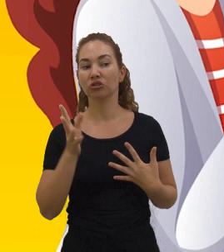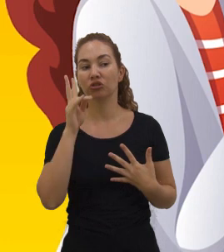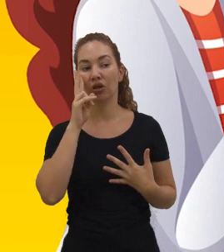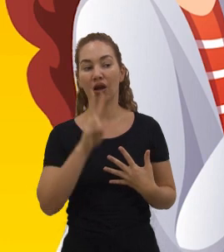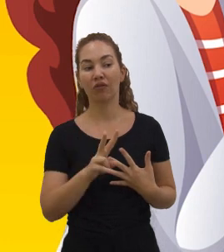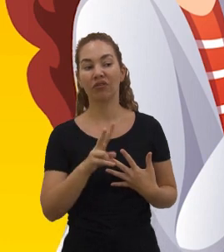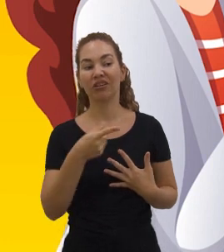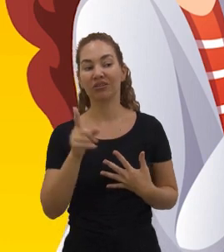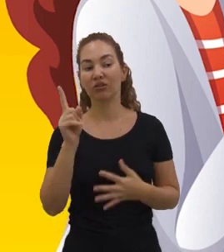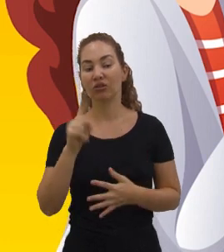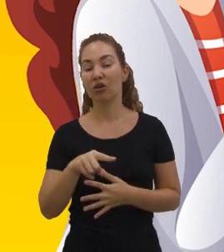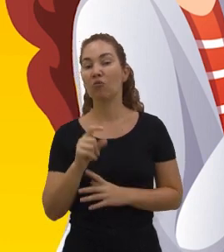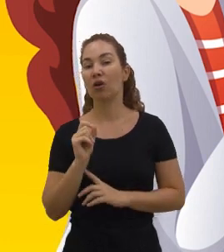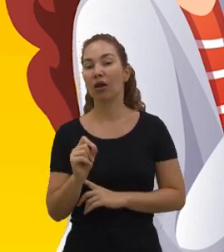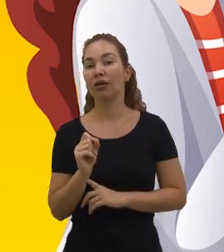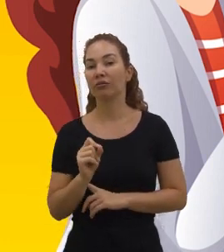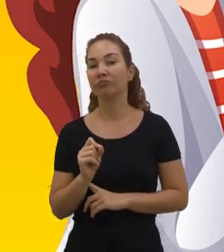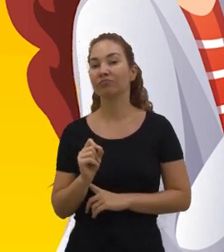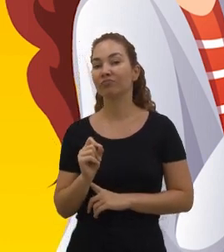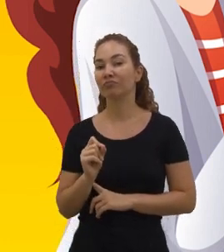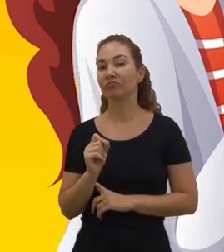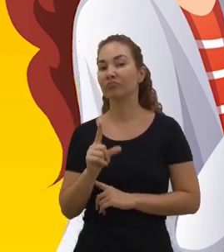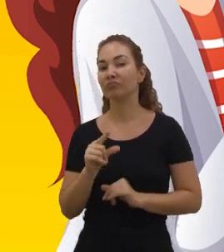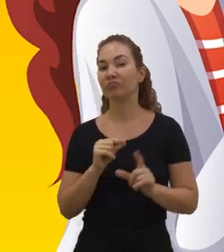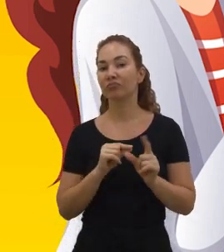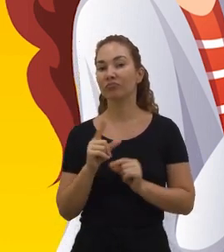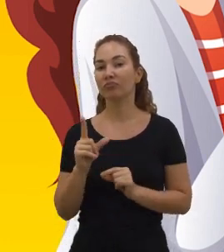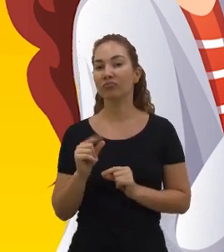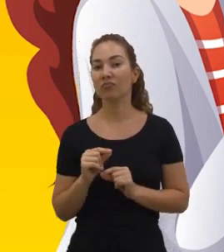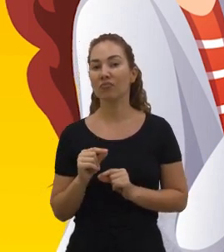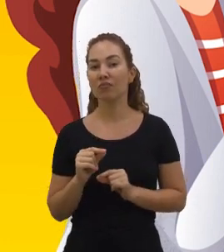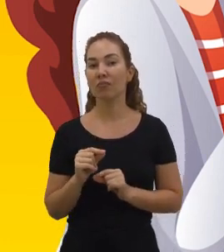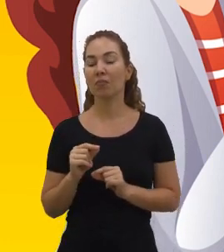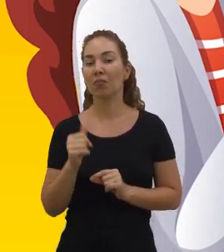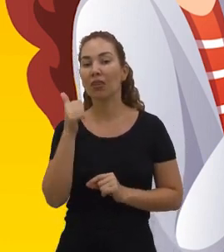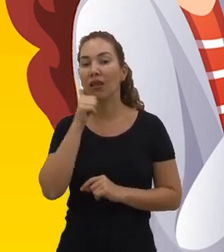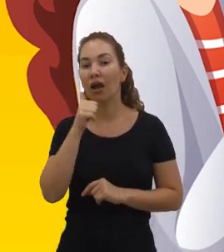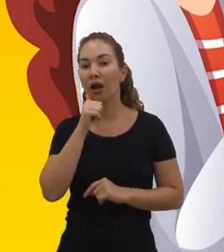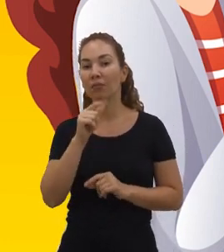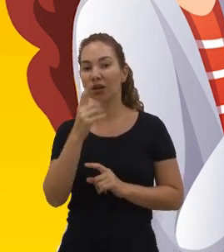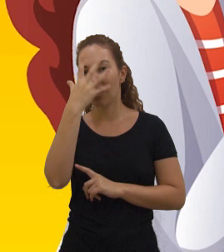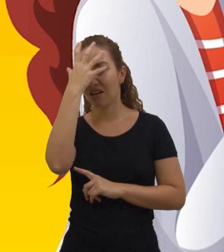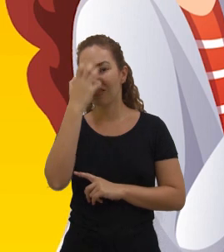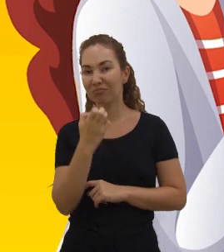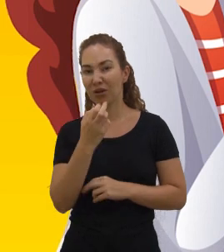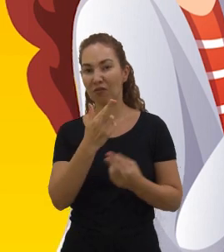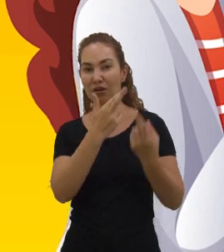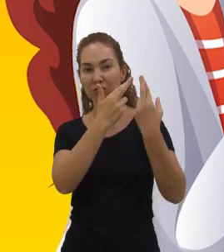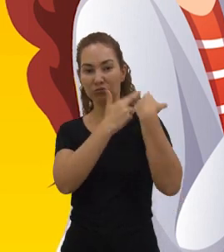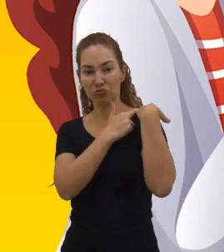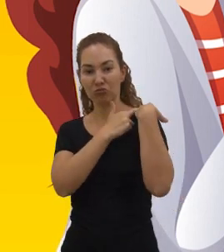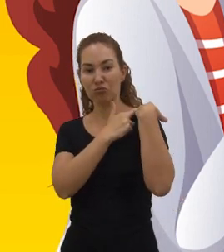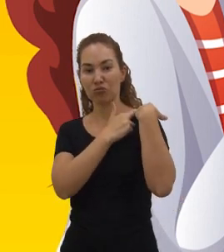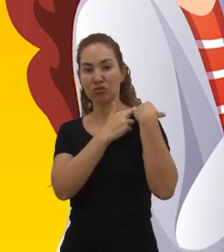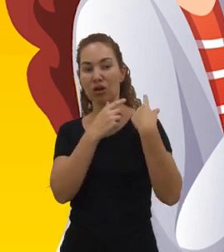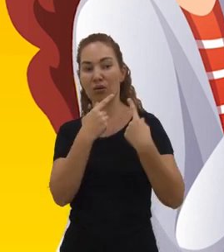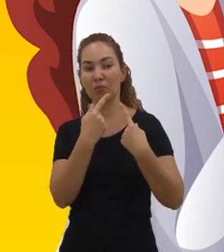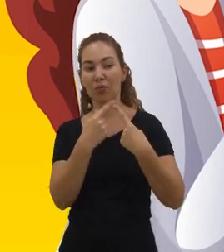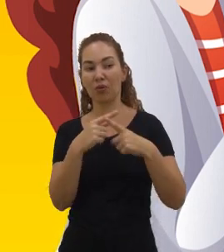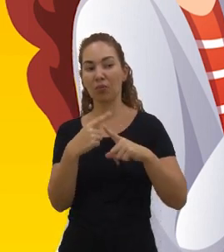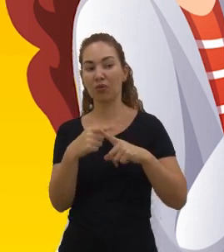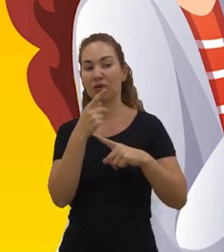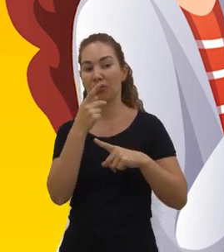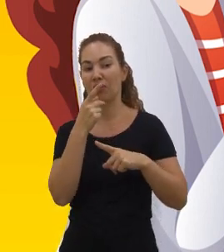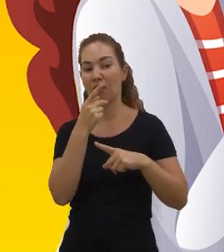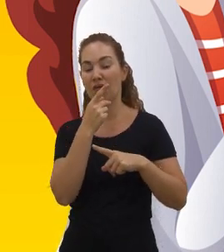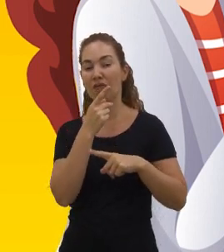filme, Ju. Não é um que... Pequeno spoiler aqui. Que ela fica braba com o chefe porque ele pergunta que ela demora e ela diz porque o banheiro é